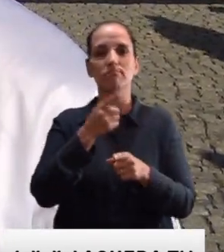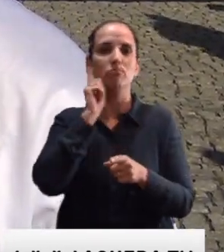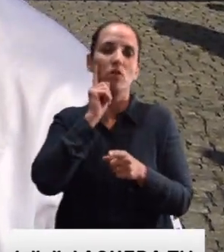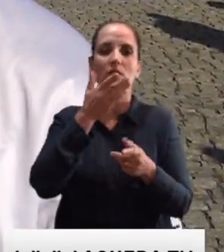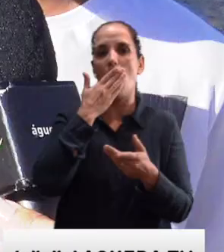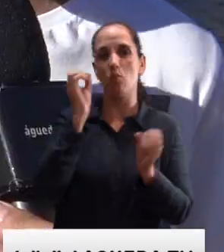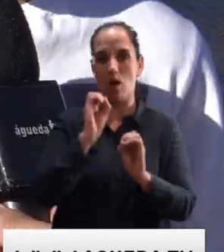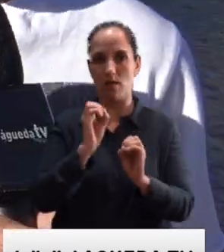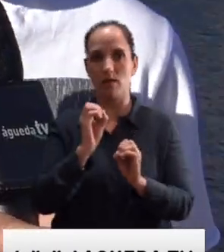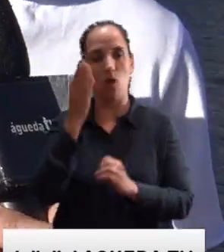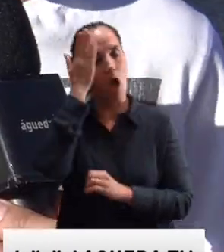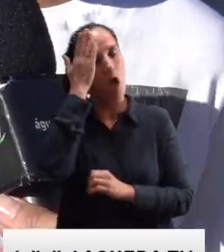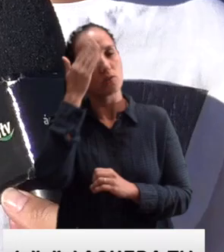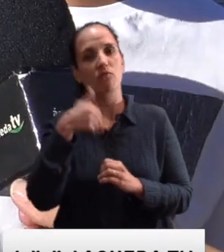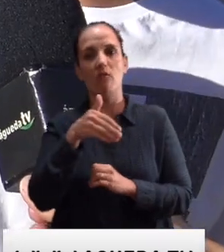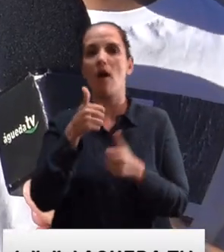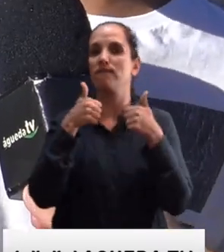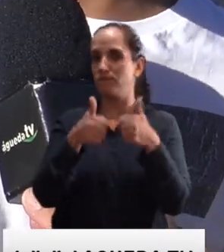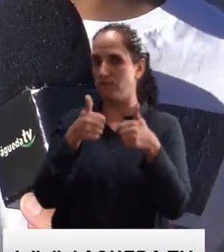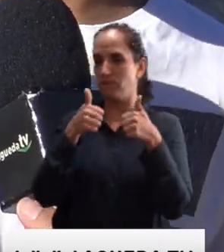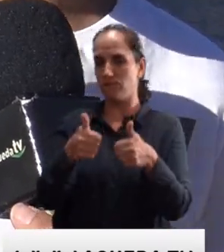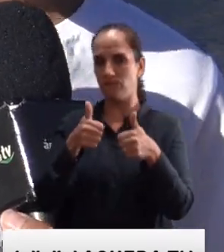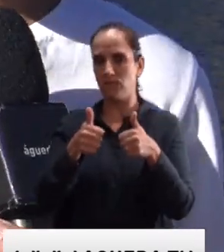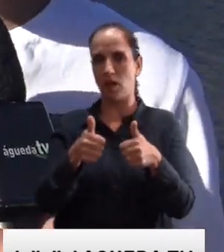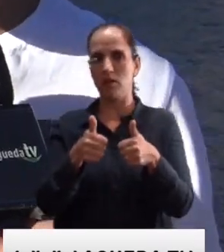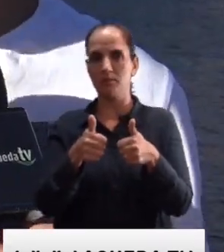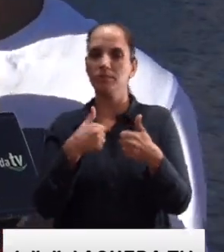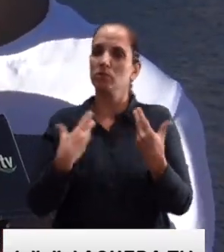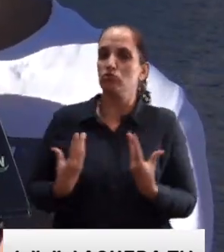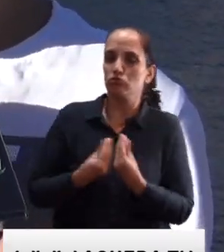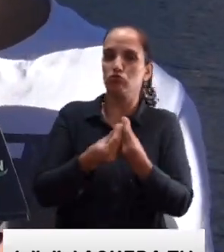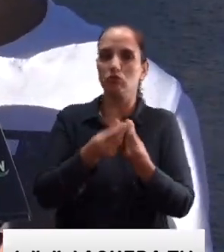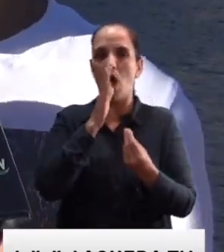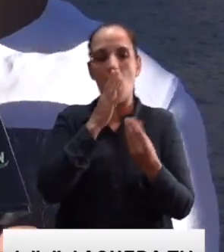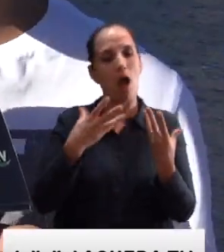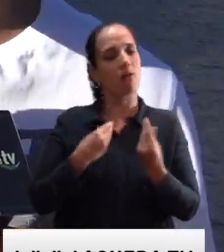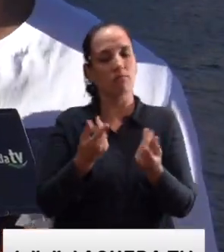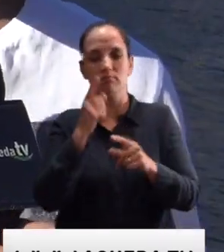algo que gostam sempre. Acho que vai ser fixe andarmos